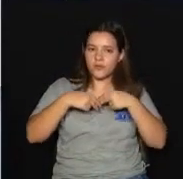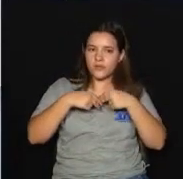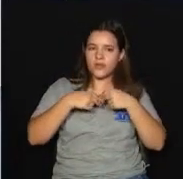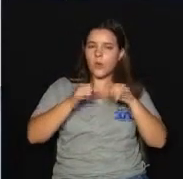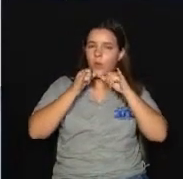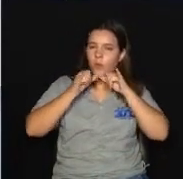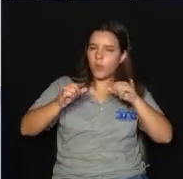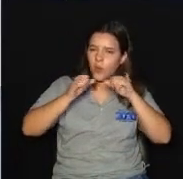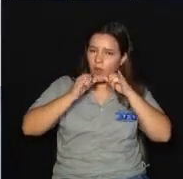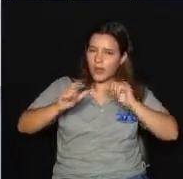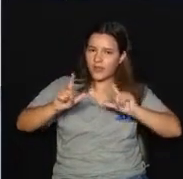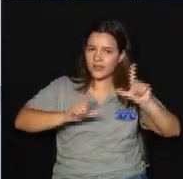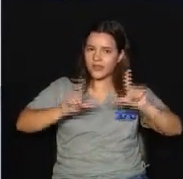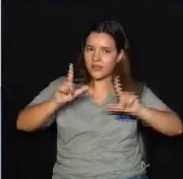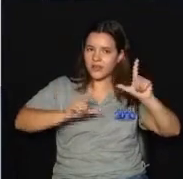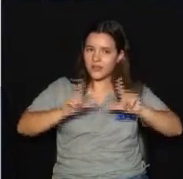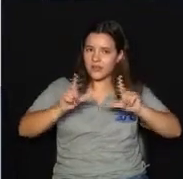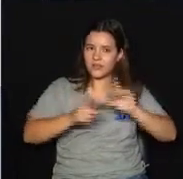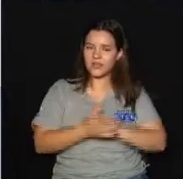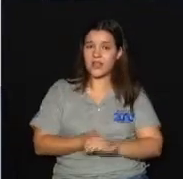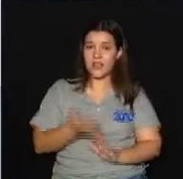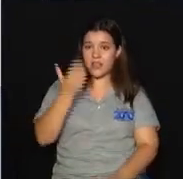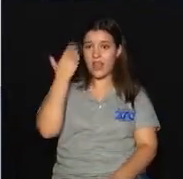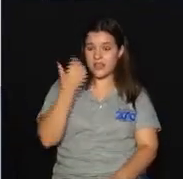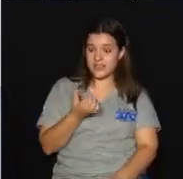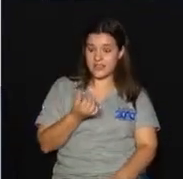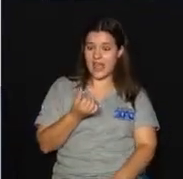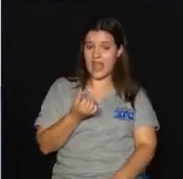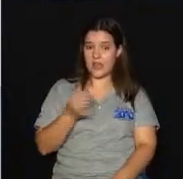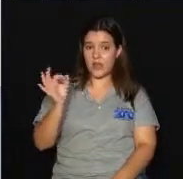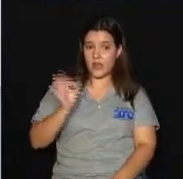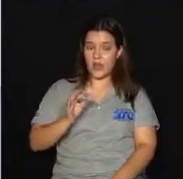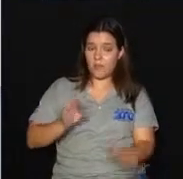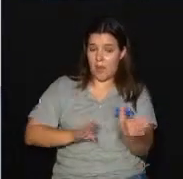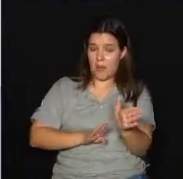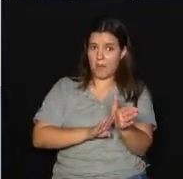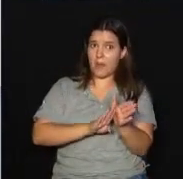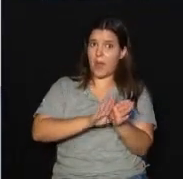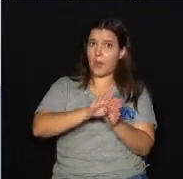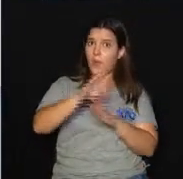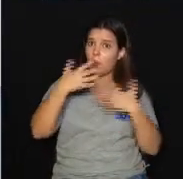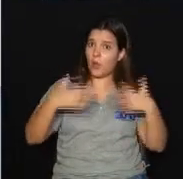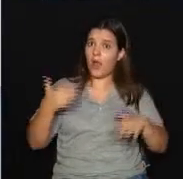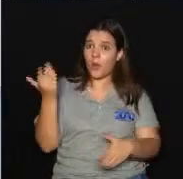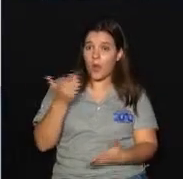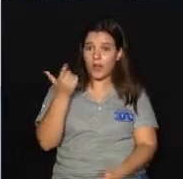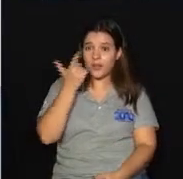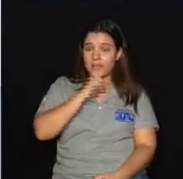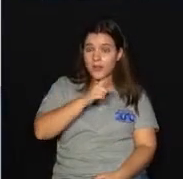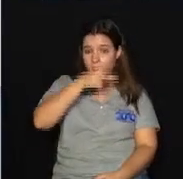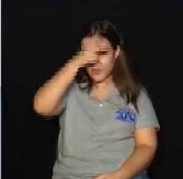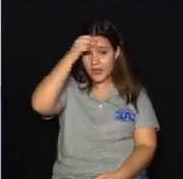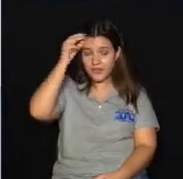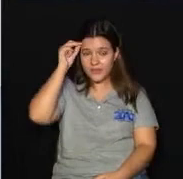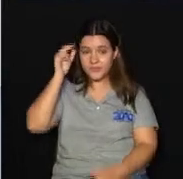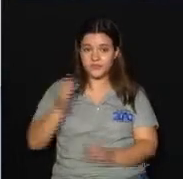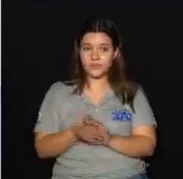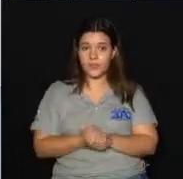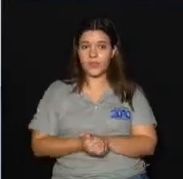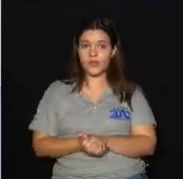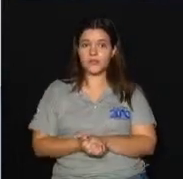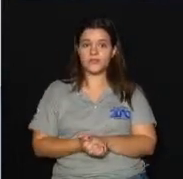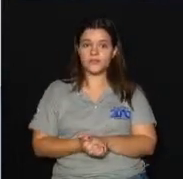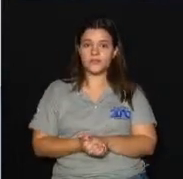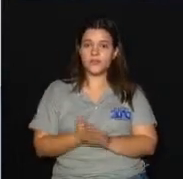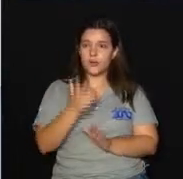das propagandas, já que ele começou com 6, 7% e teve uma subida muito rápida já nas primeiras pesquisas?